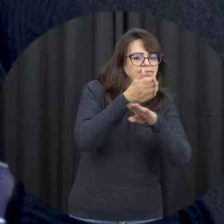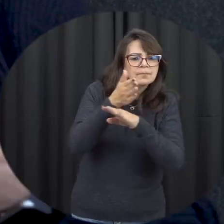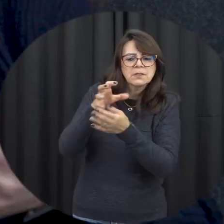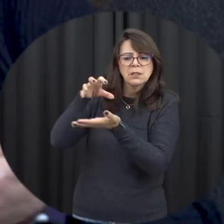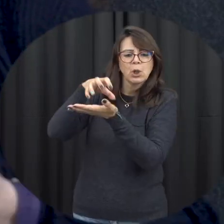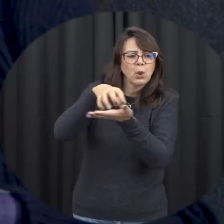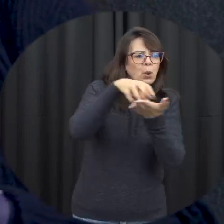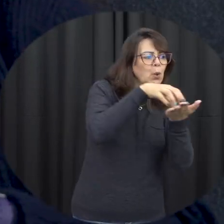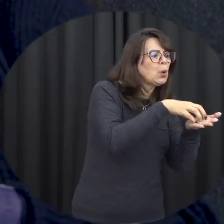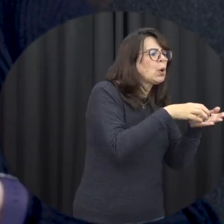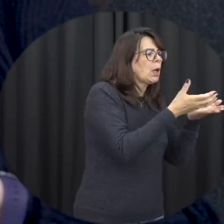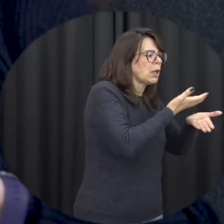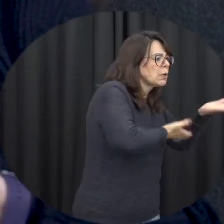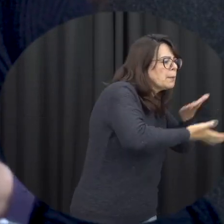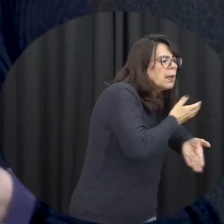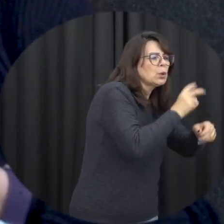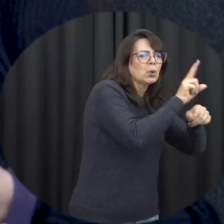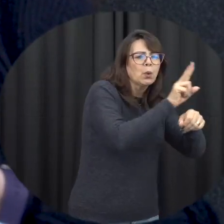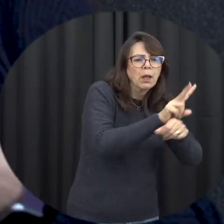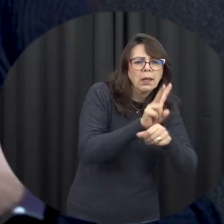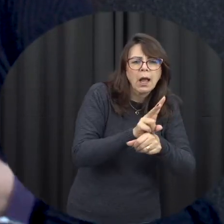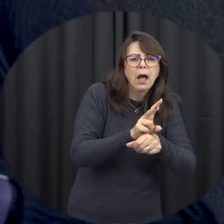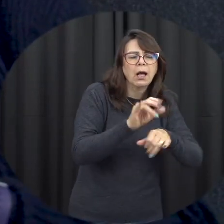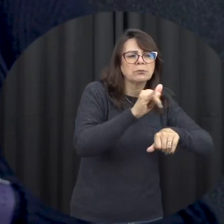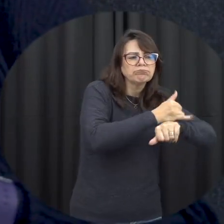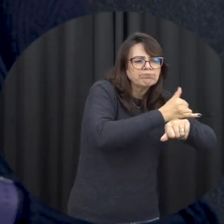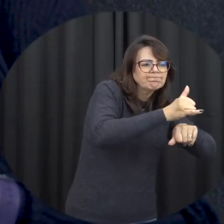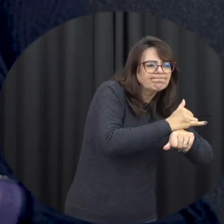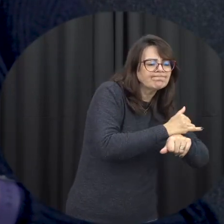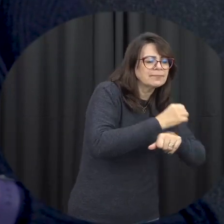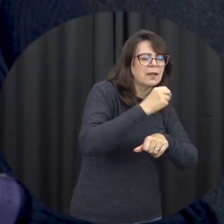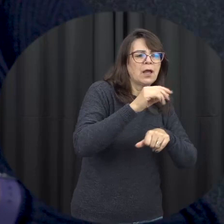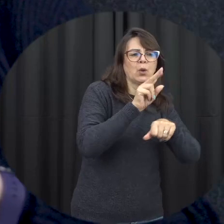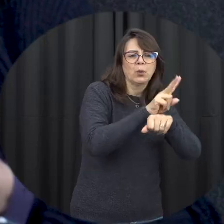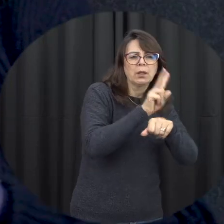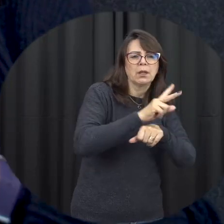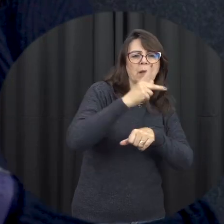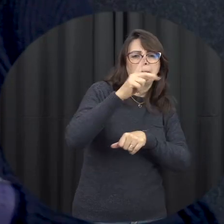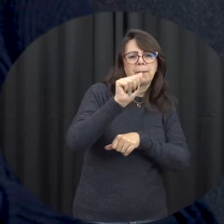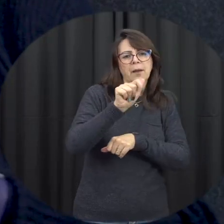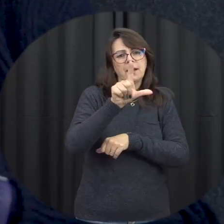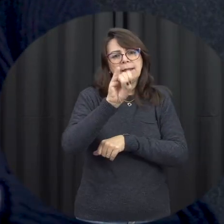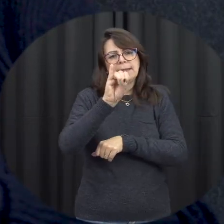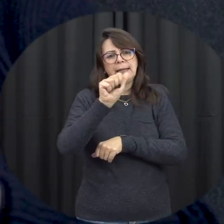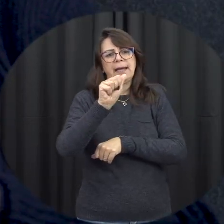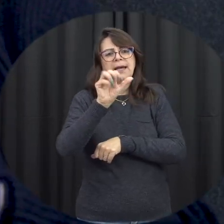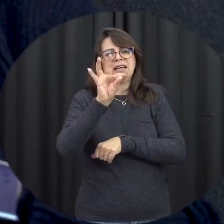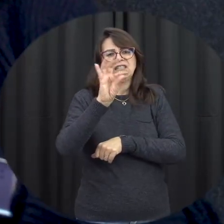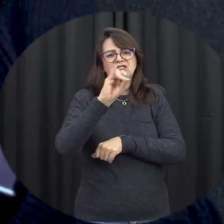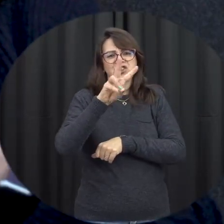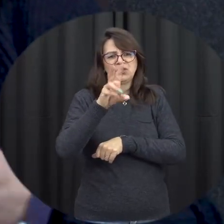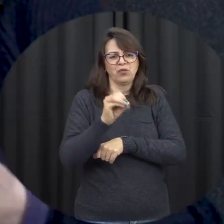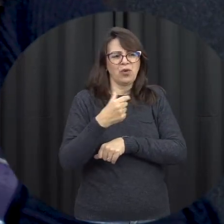de tratamento, cuidados paliativos. Eu lembro que eu não gostei muito dos cuidados paliativos, porque as pessoas já estavam assim no